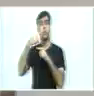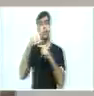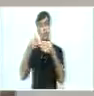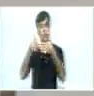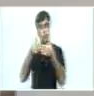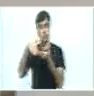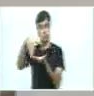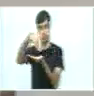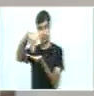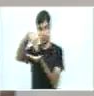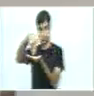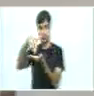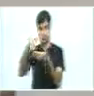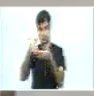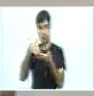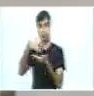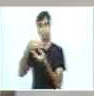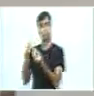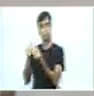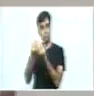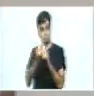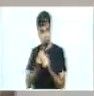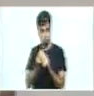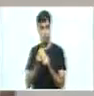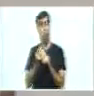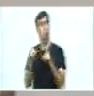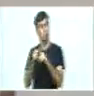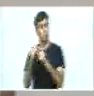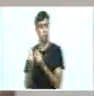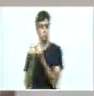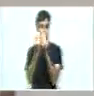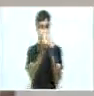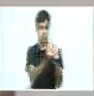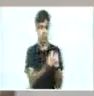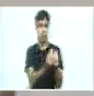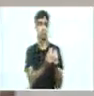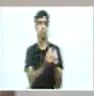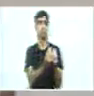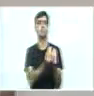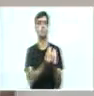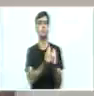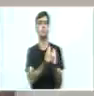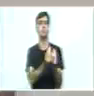secretaria Edenilson que trouxesse até vossa senhoria